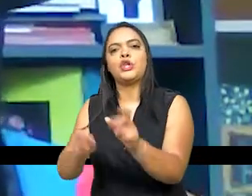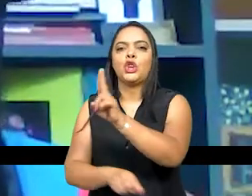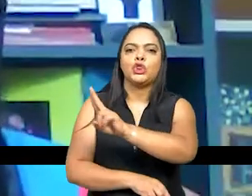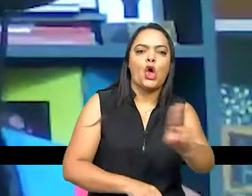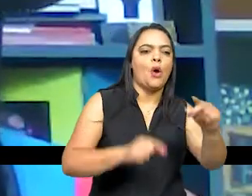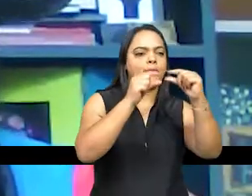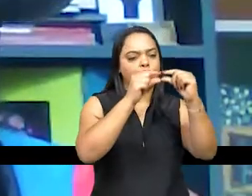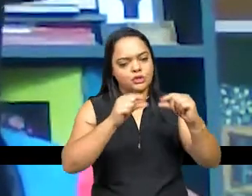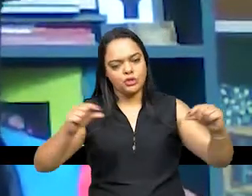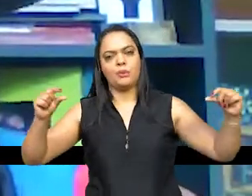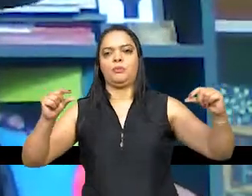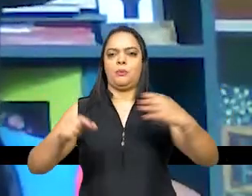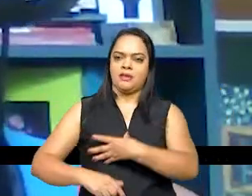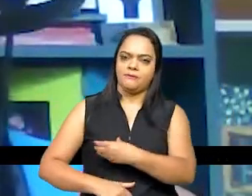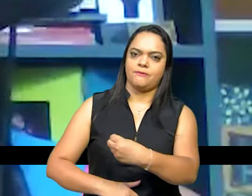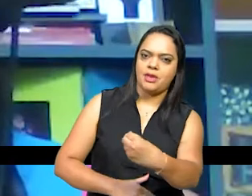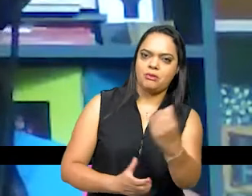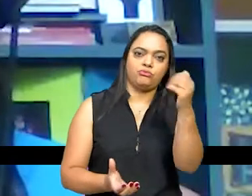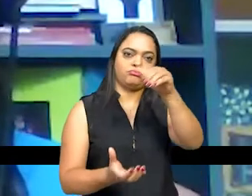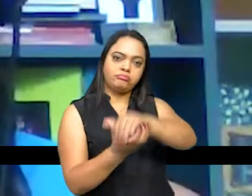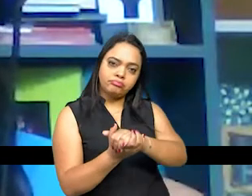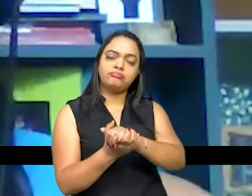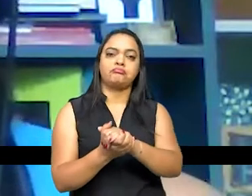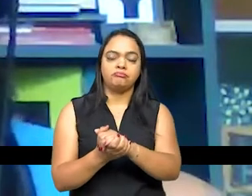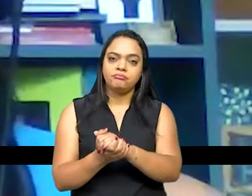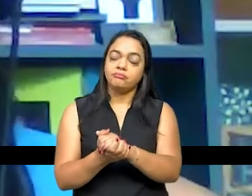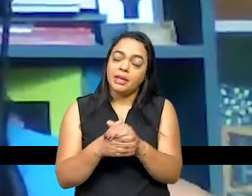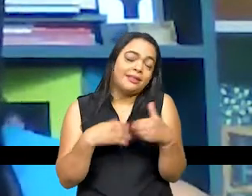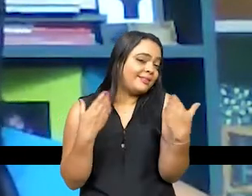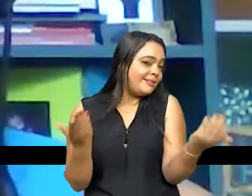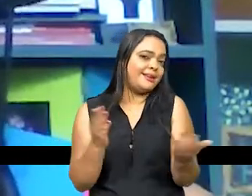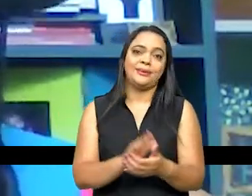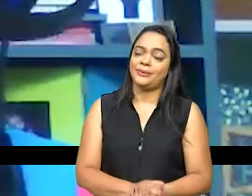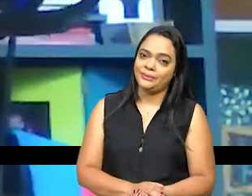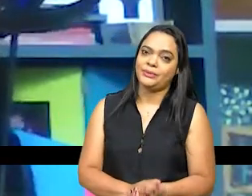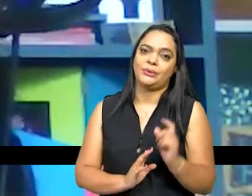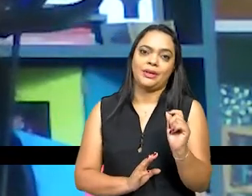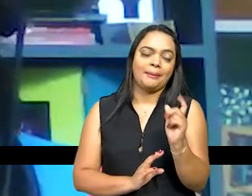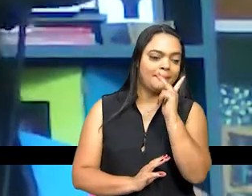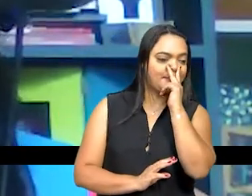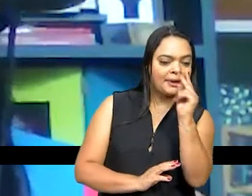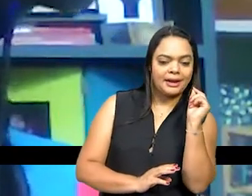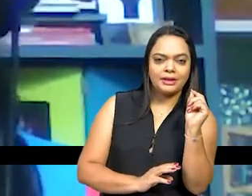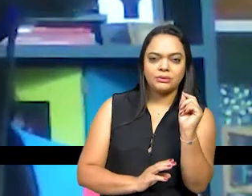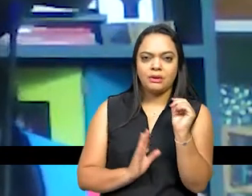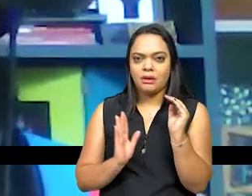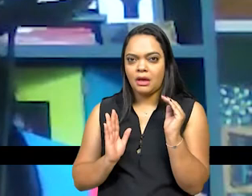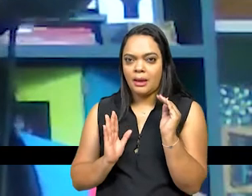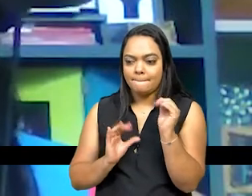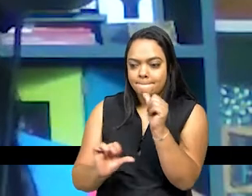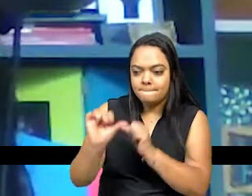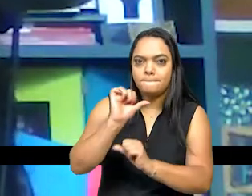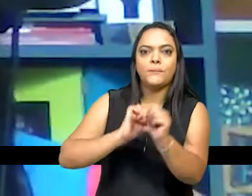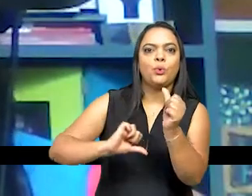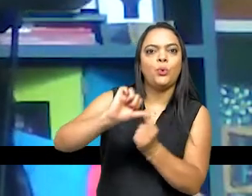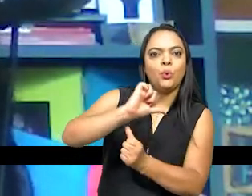sobrenomes, filhos, cônjuges, né? Então, assim, isso desloca a percepção da história,